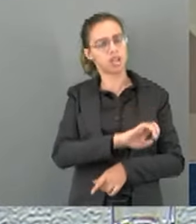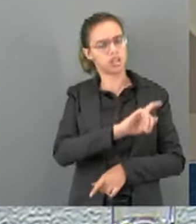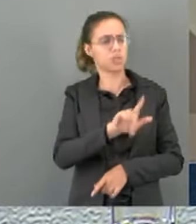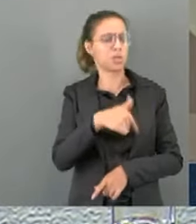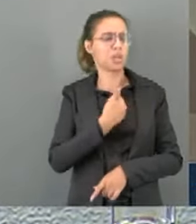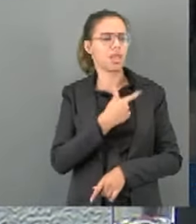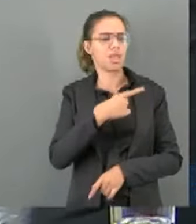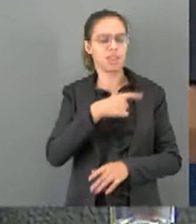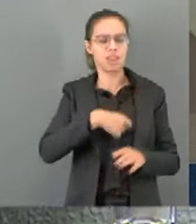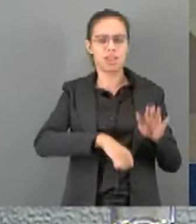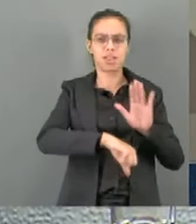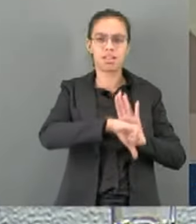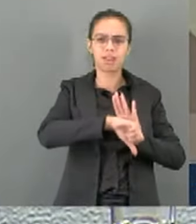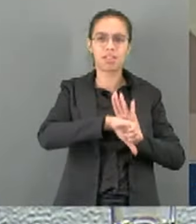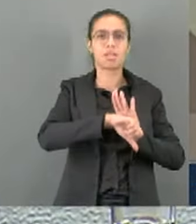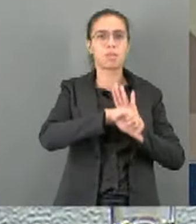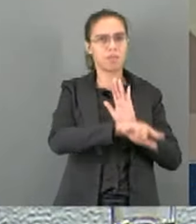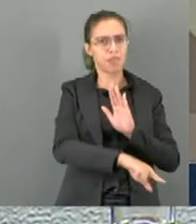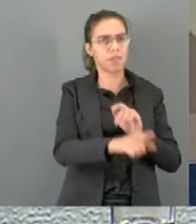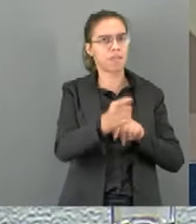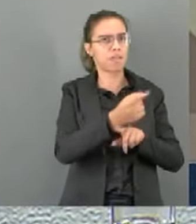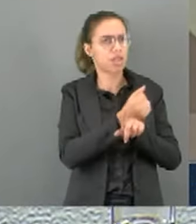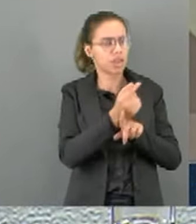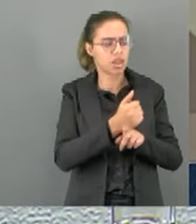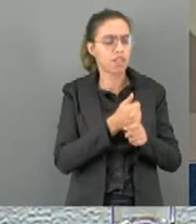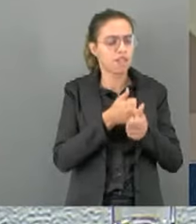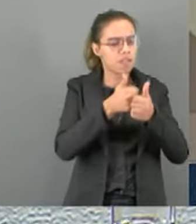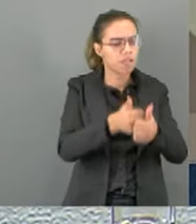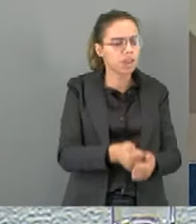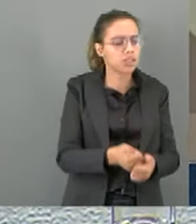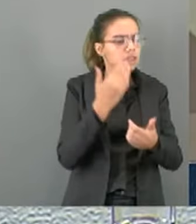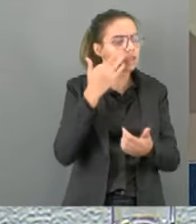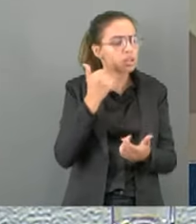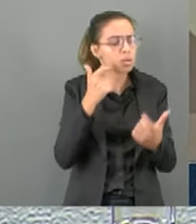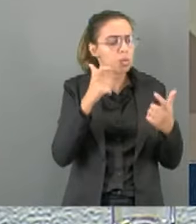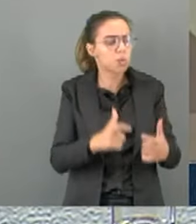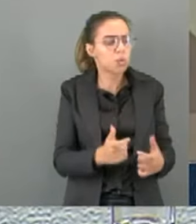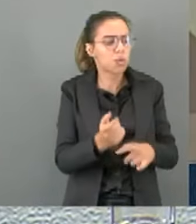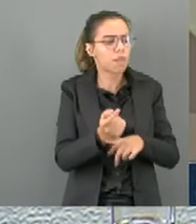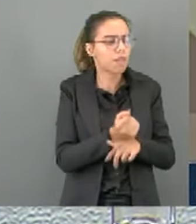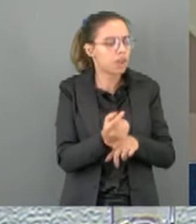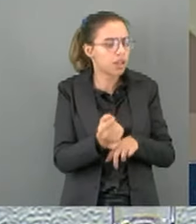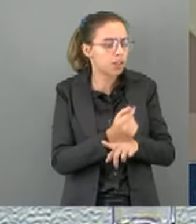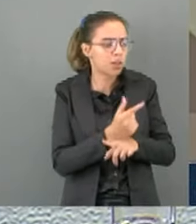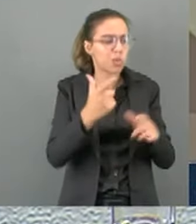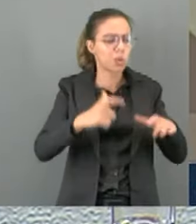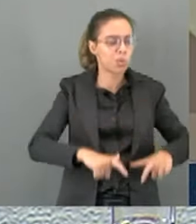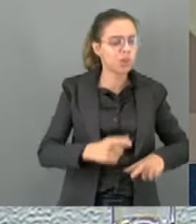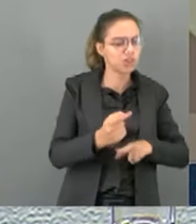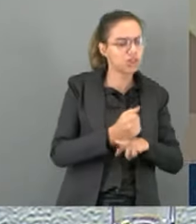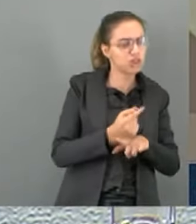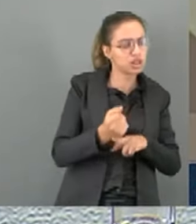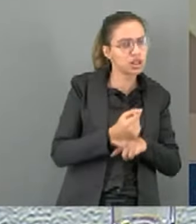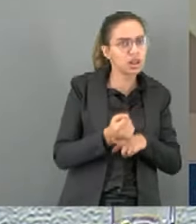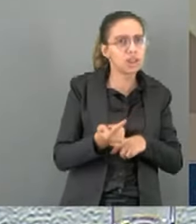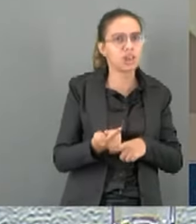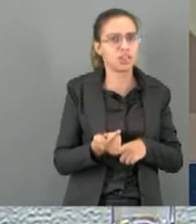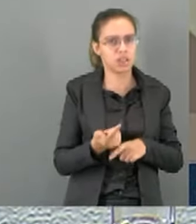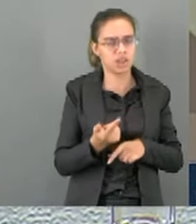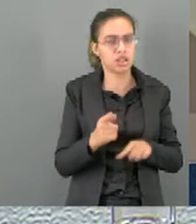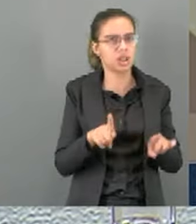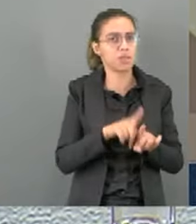dos crimes financeiros, a lavagem de dinheiro, de seguir, rastrear, buscar rastrear por onde esse dinheiro passou, né? E nós tínhamos uma